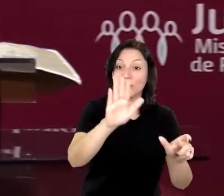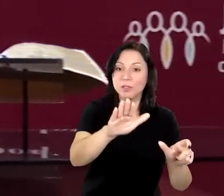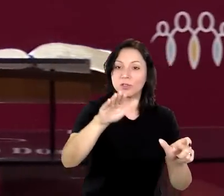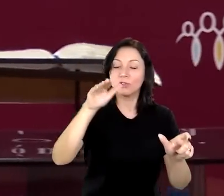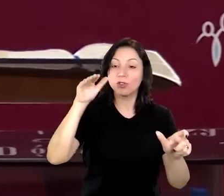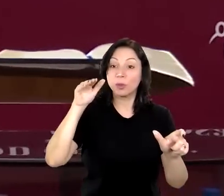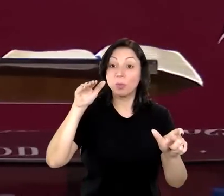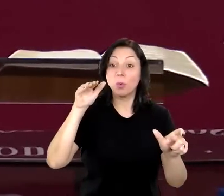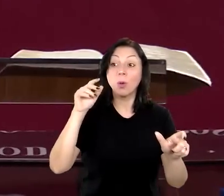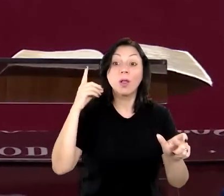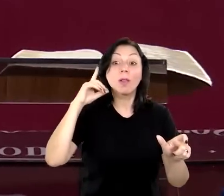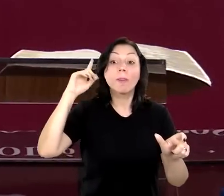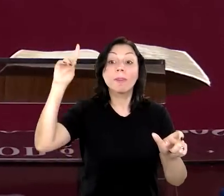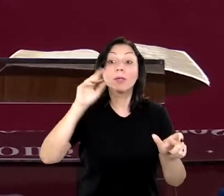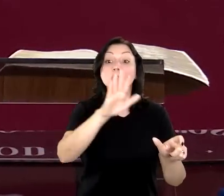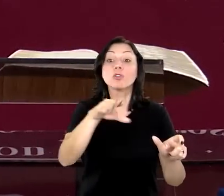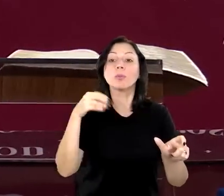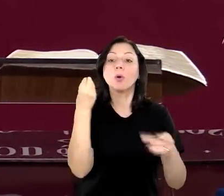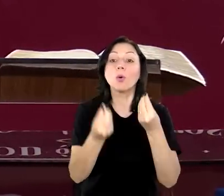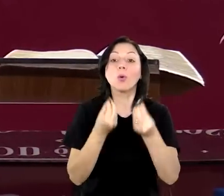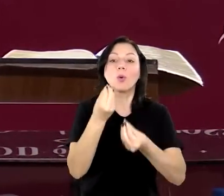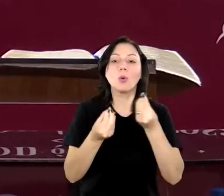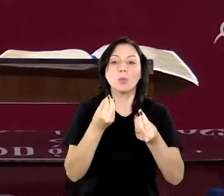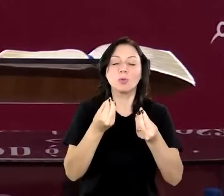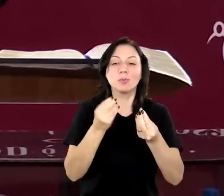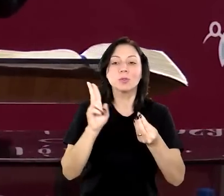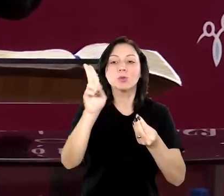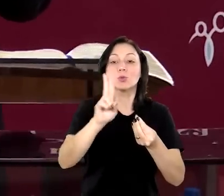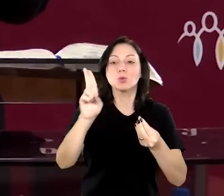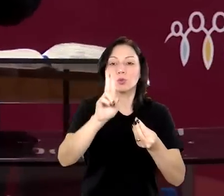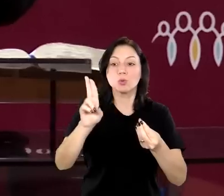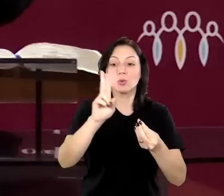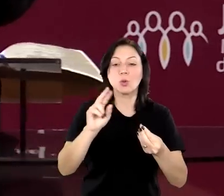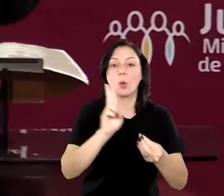seu nome. Nome.